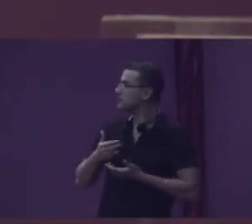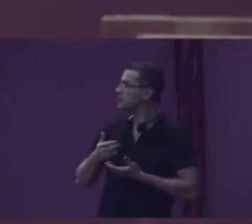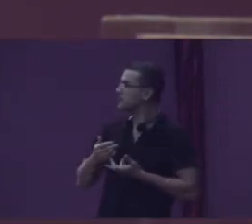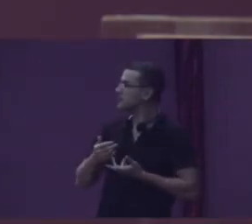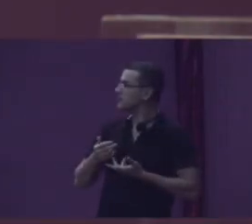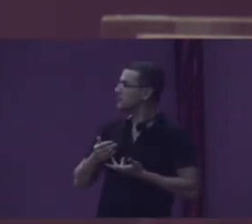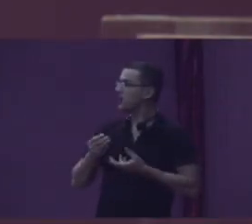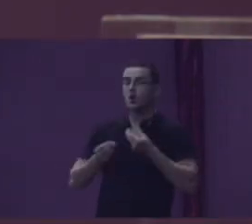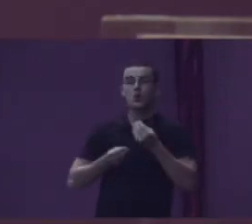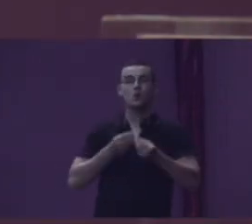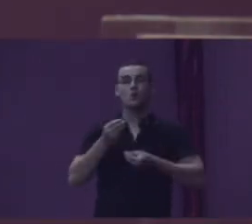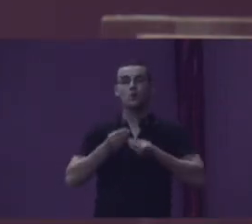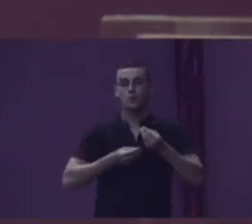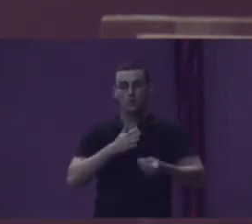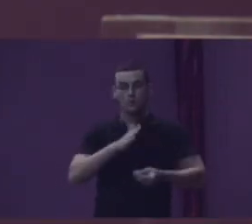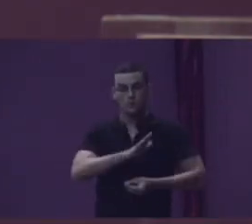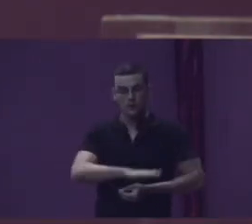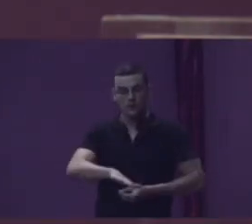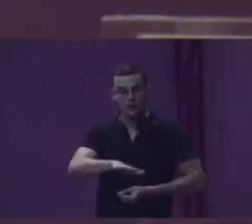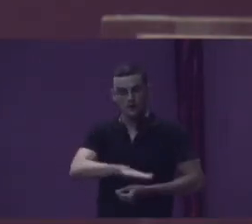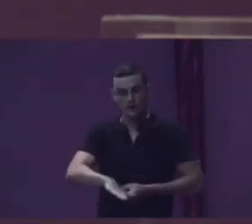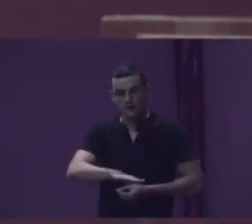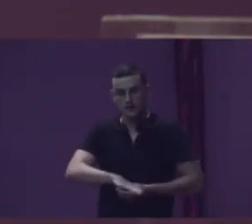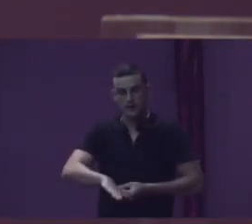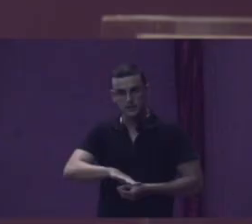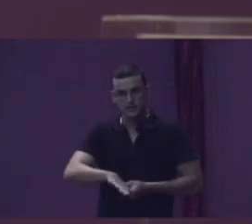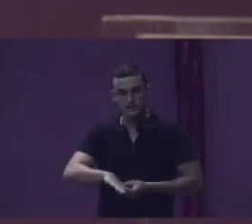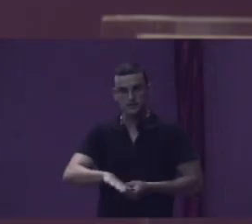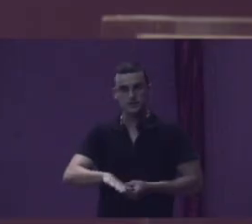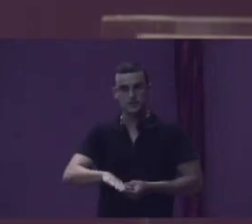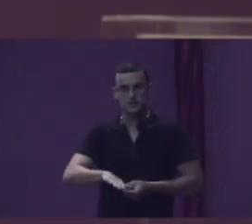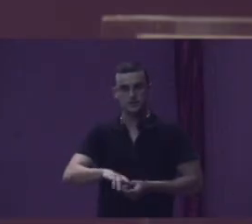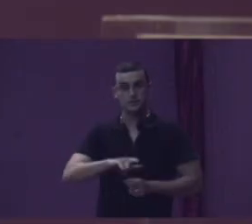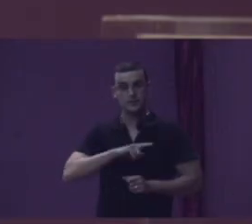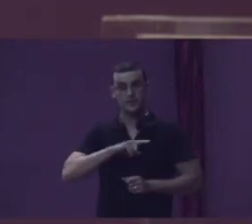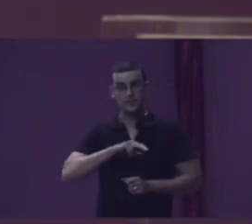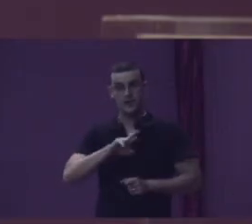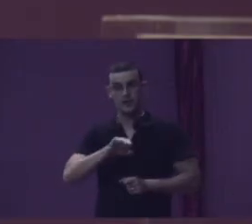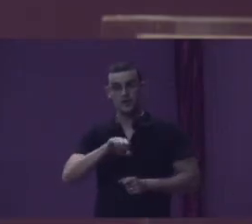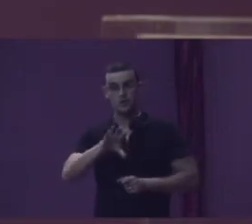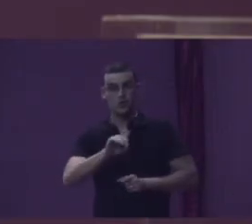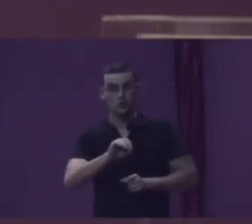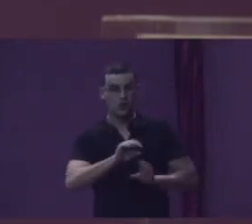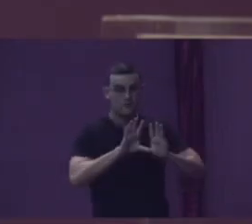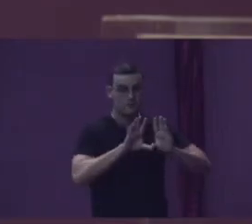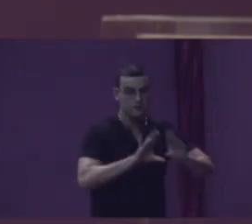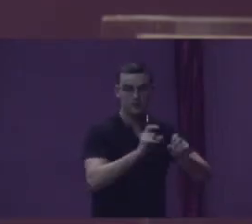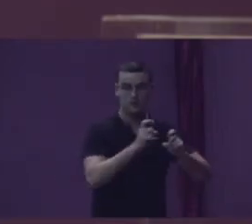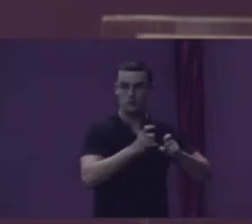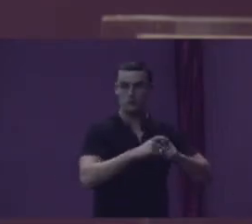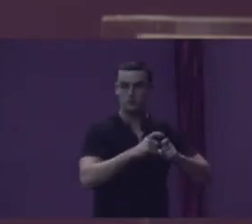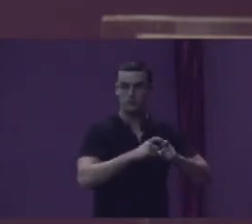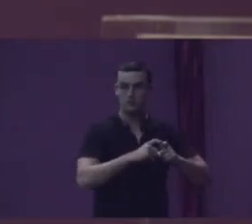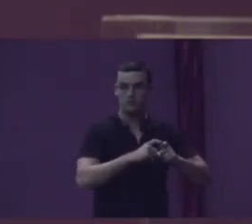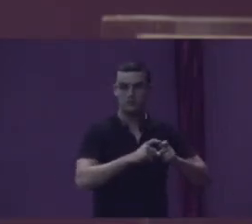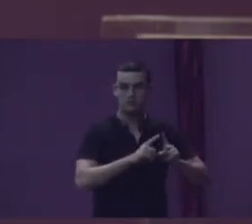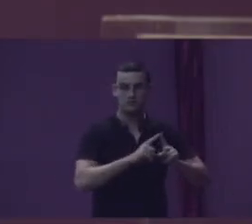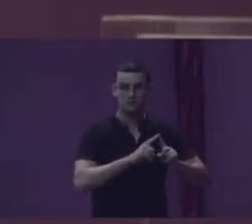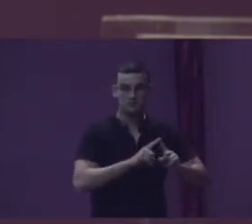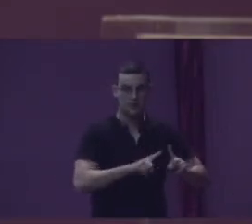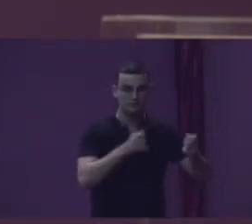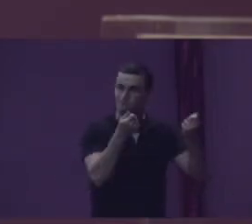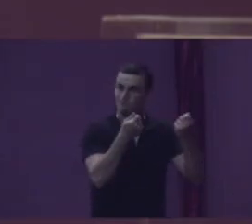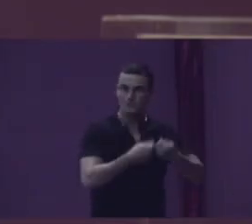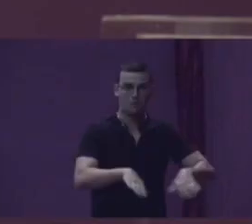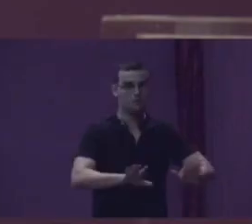dentro do parto, aumenta o risco de intervenções medicais inúteis. Porque você